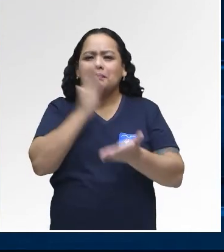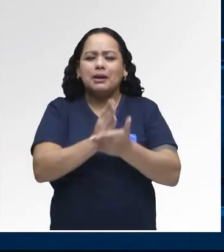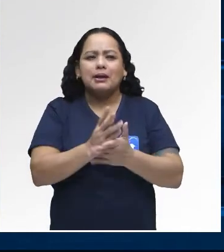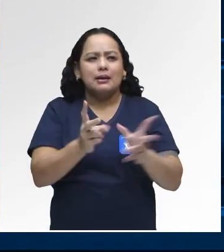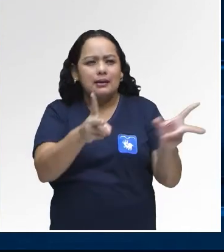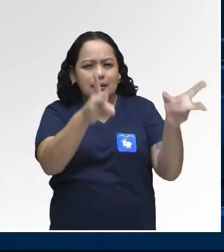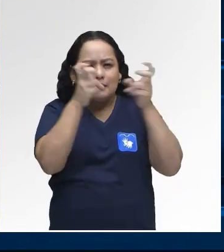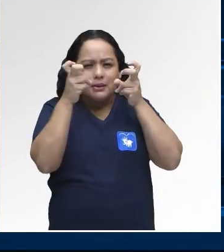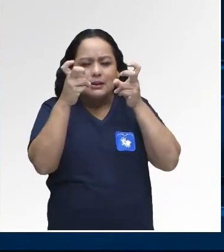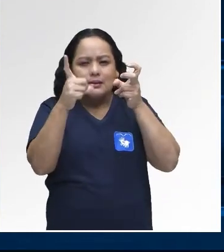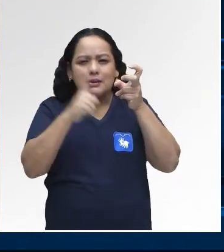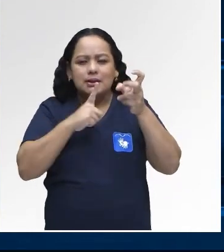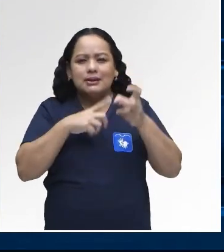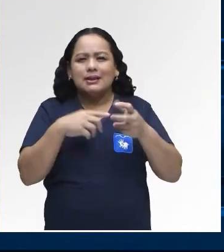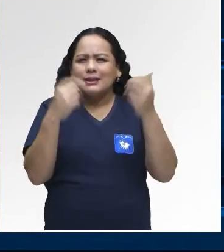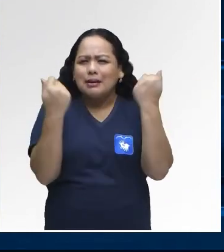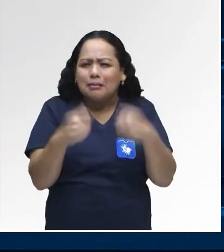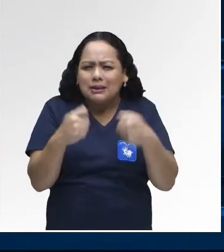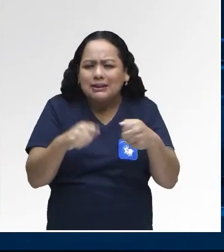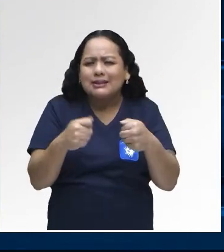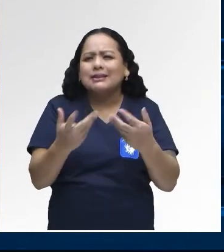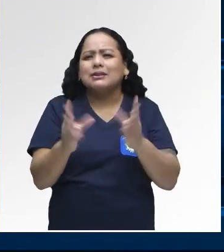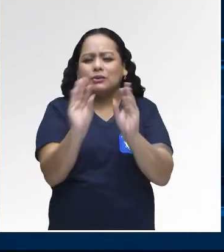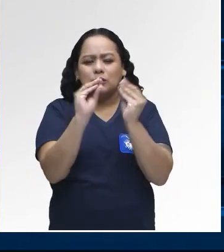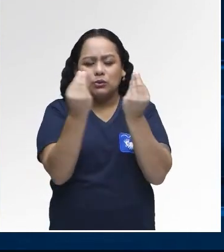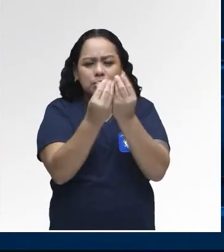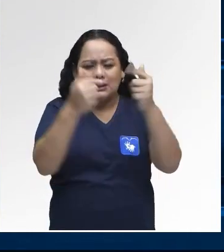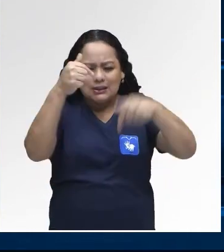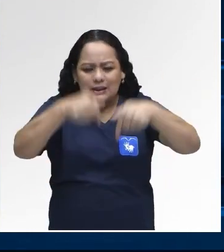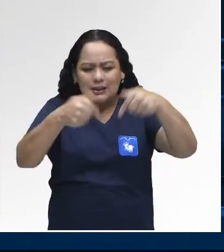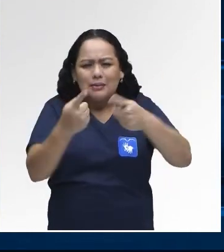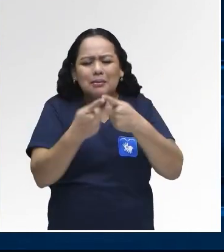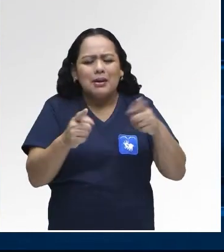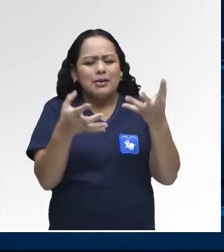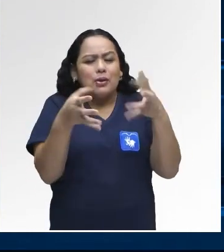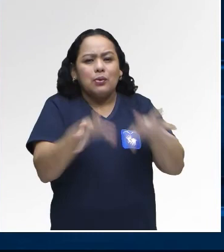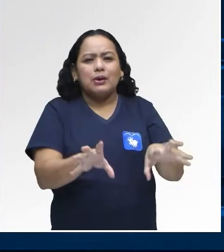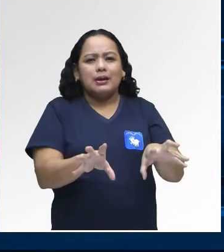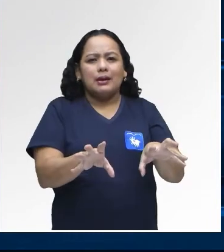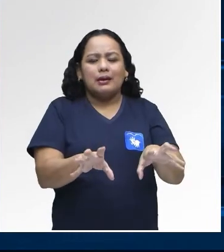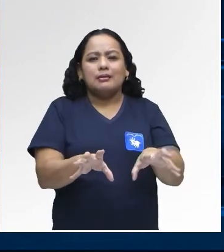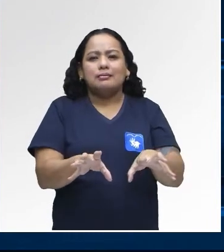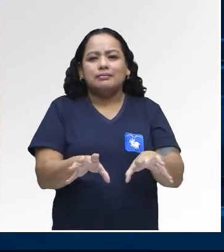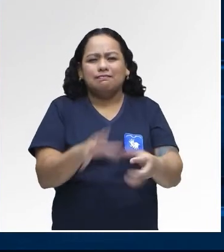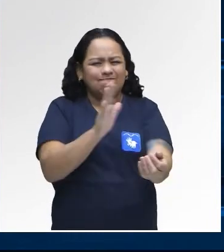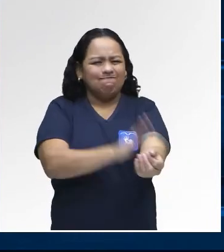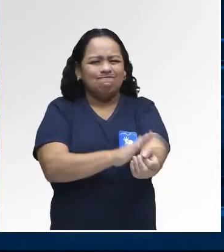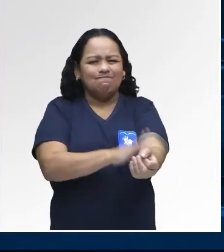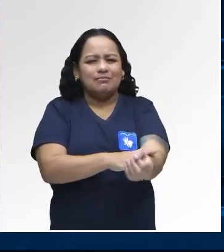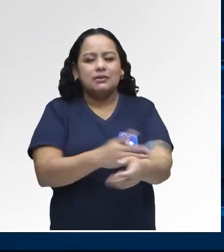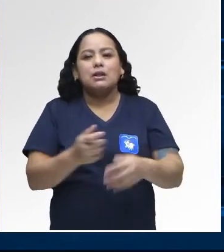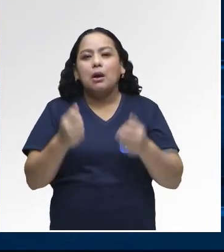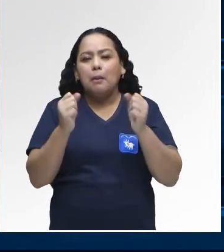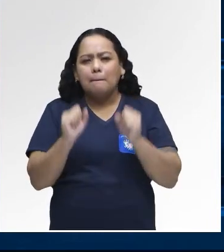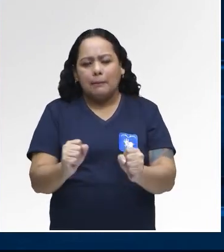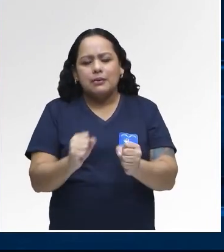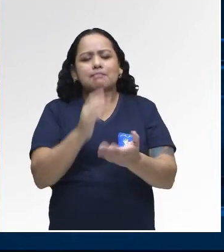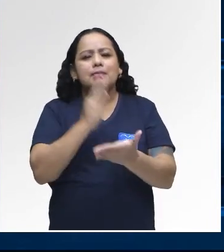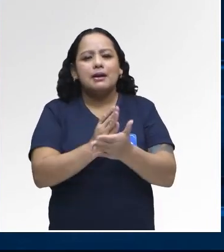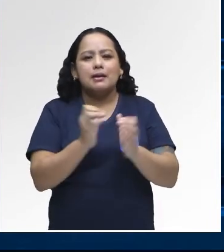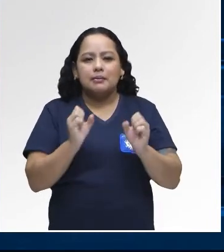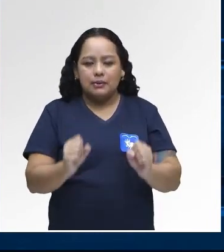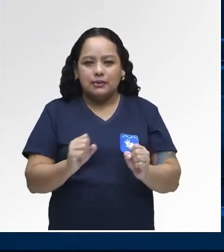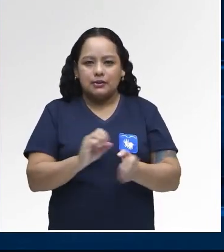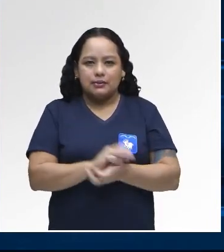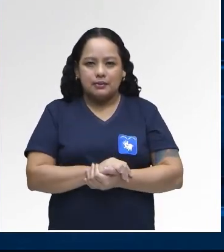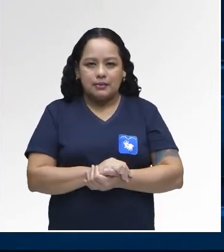que ela tem essa dependência química, mas ela não quer mais ser dependente químico, ela pode parar. E aí,